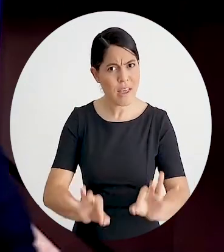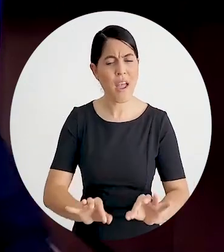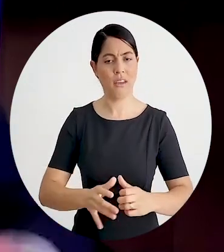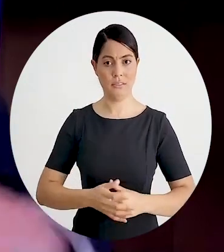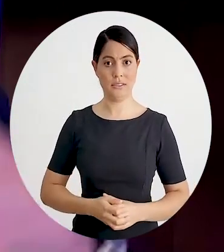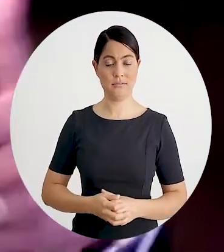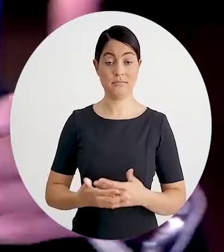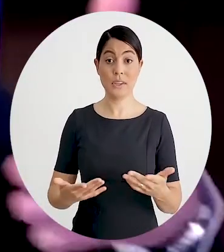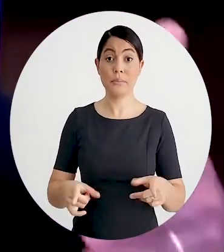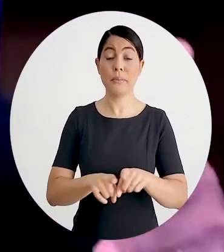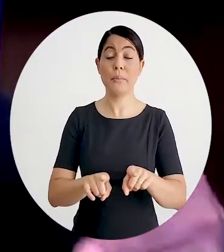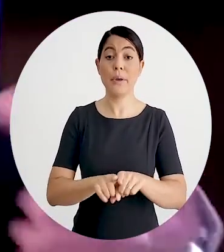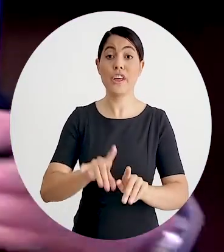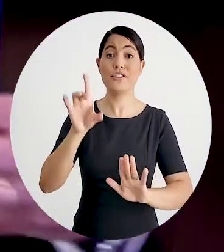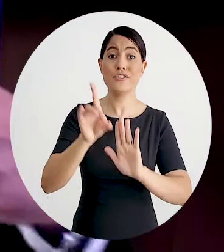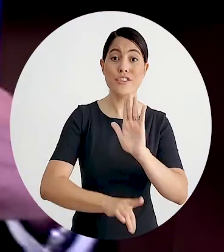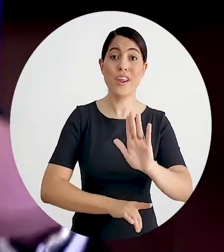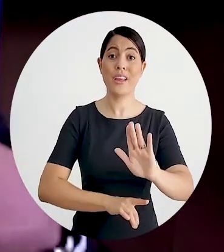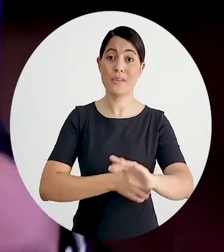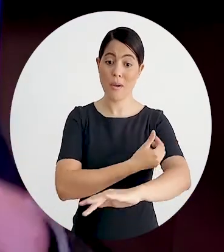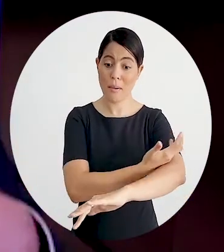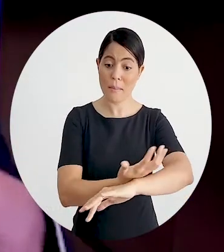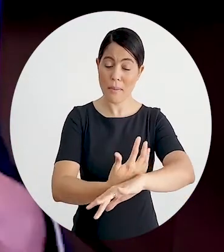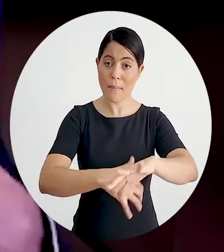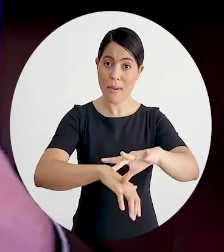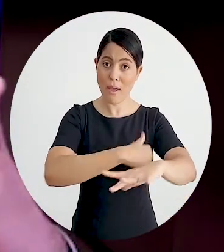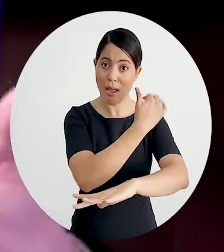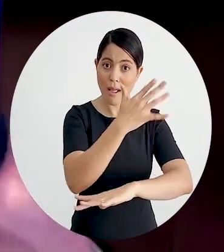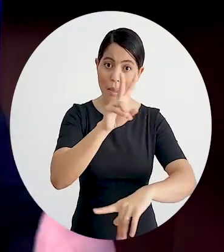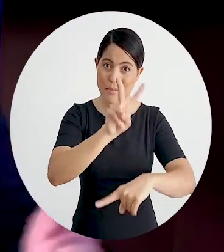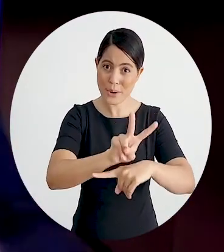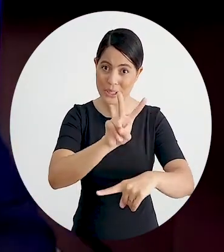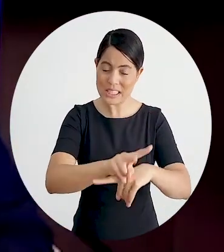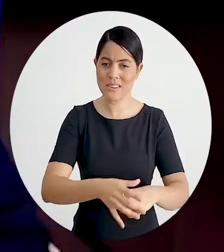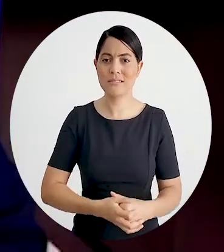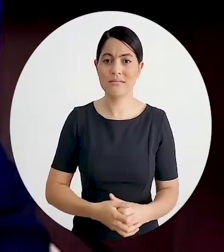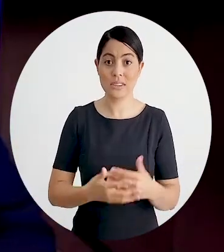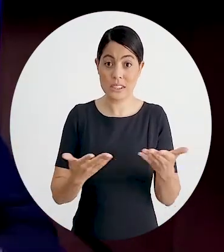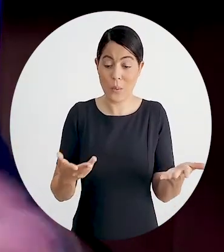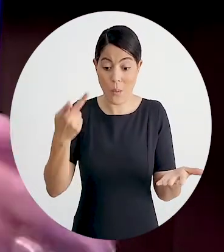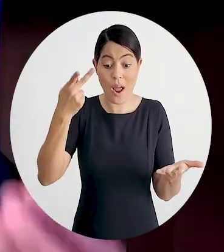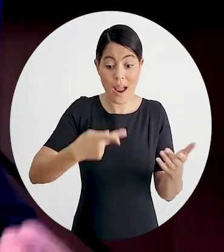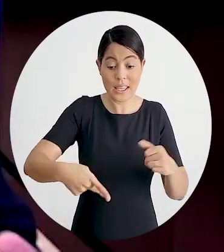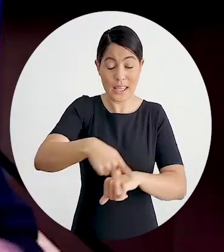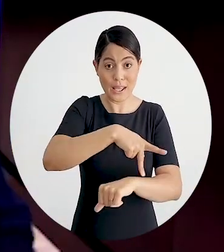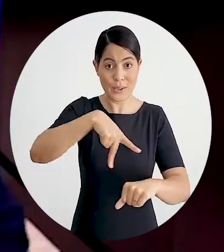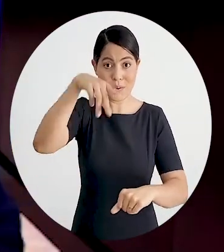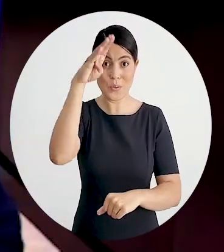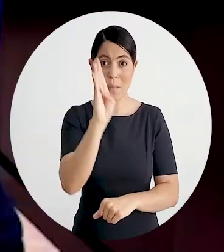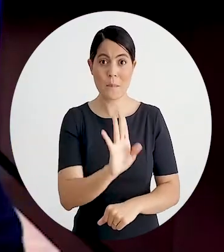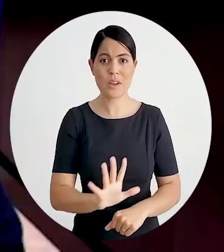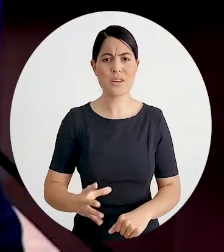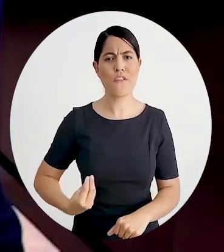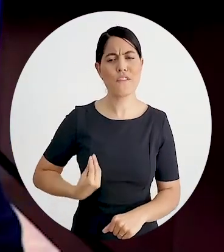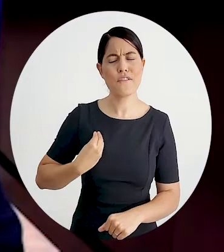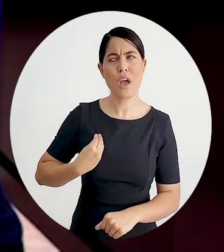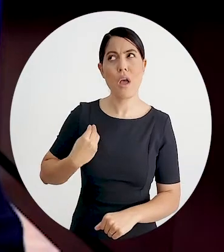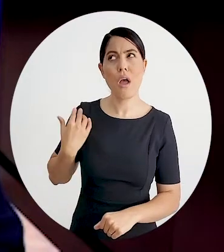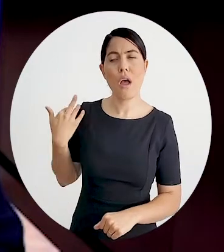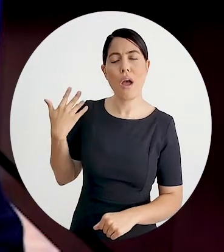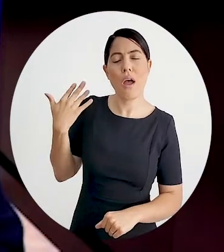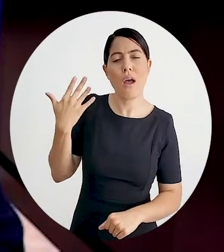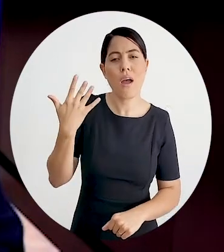Então, a proteção ao meio ambiente. No Brasil, a nossa história, a nossa realidade social fez com